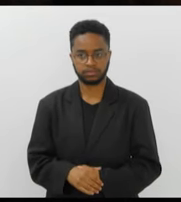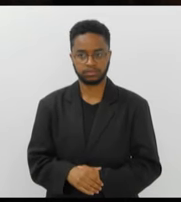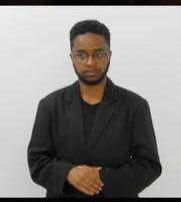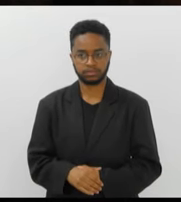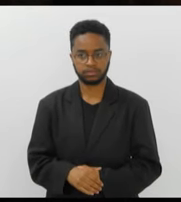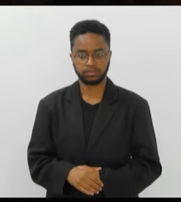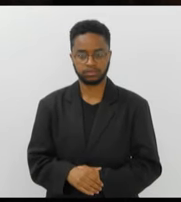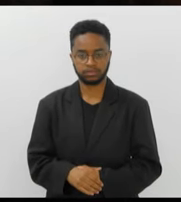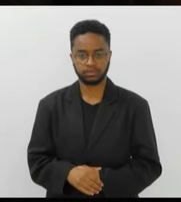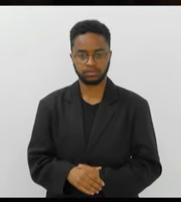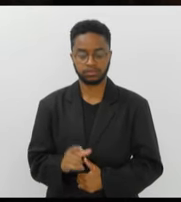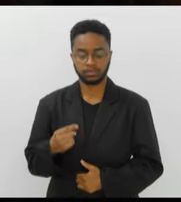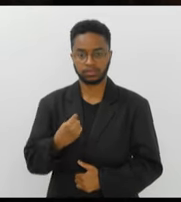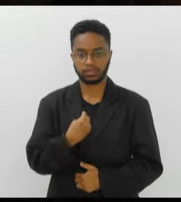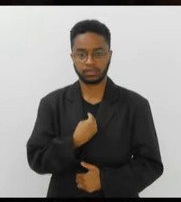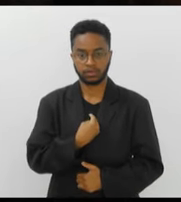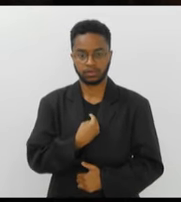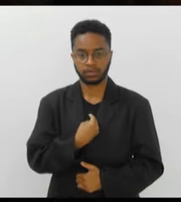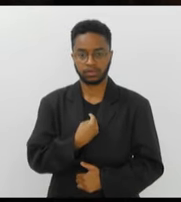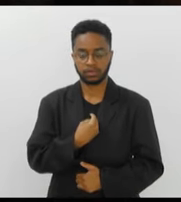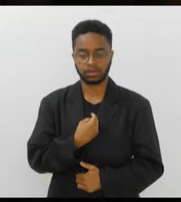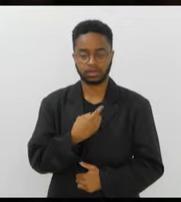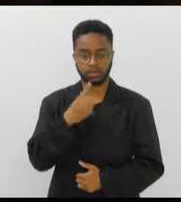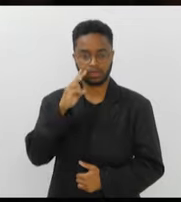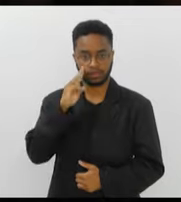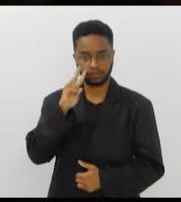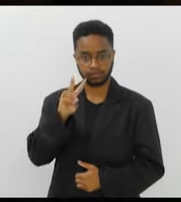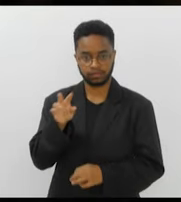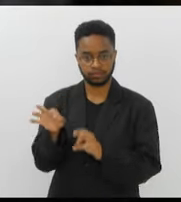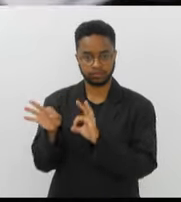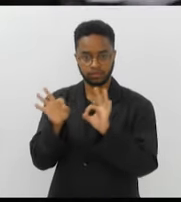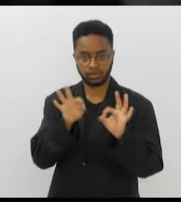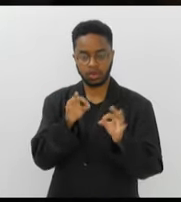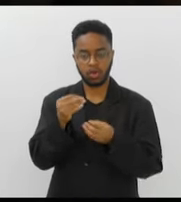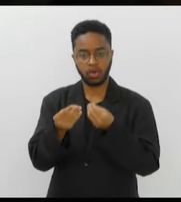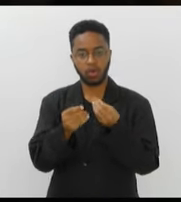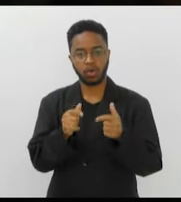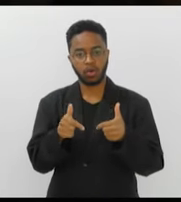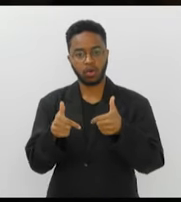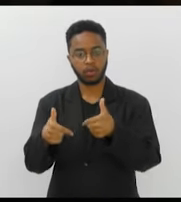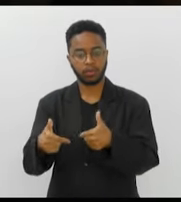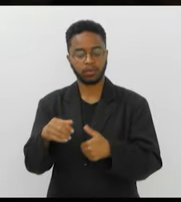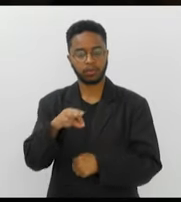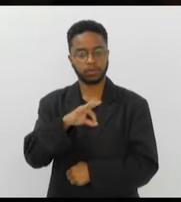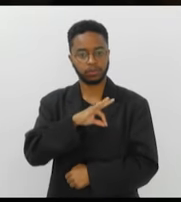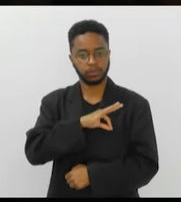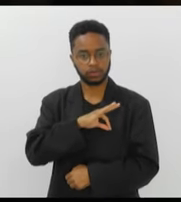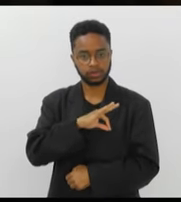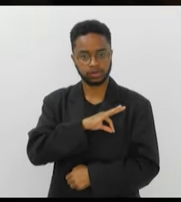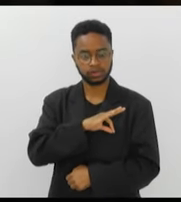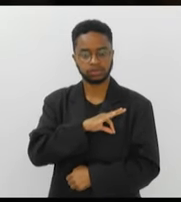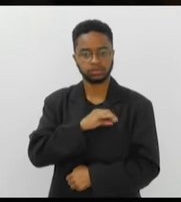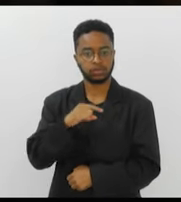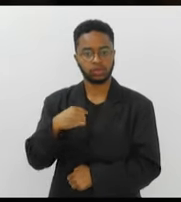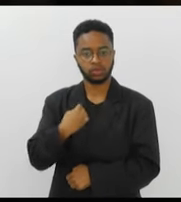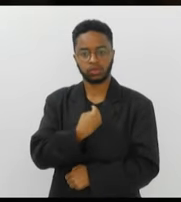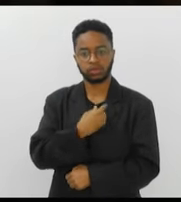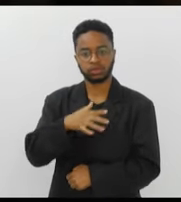Nós temos acompanhado a ação da polícia em toda a nossa